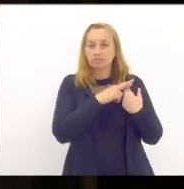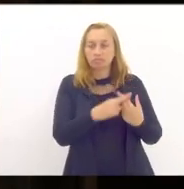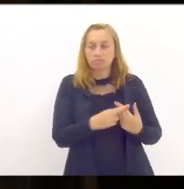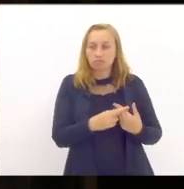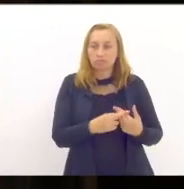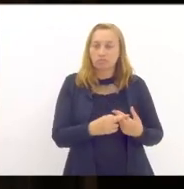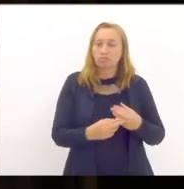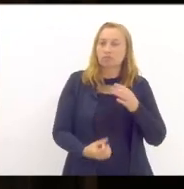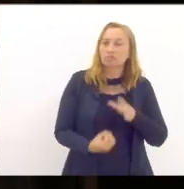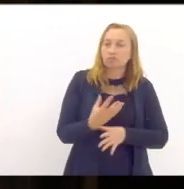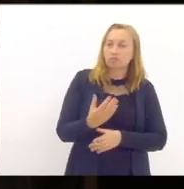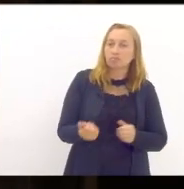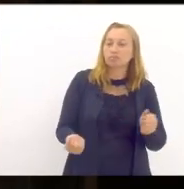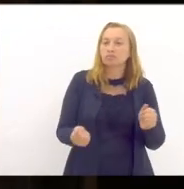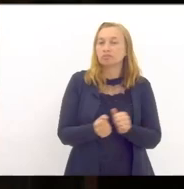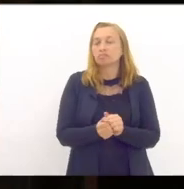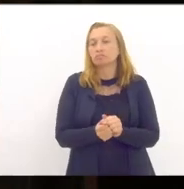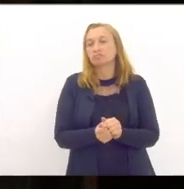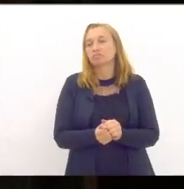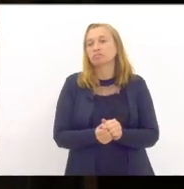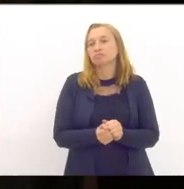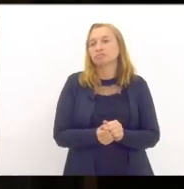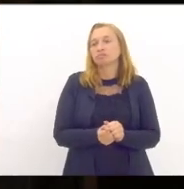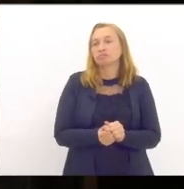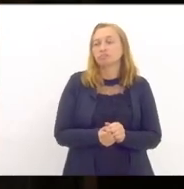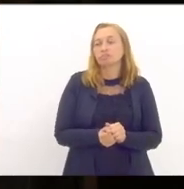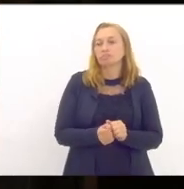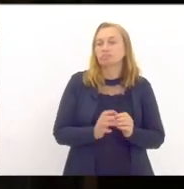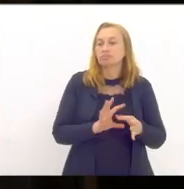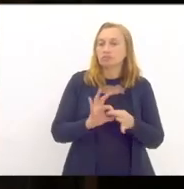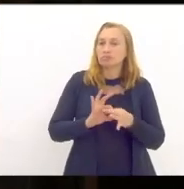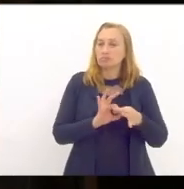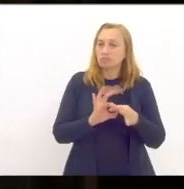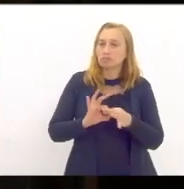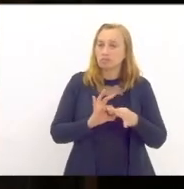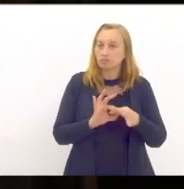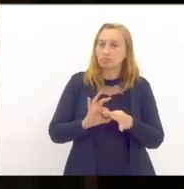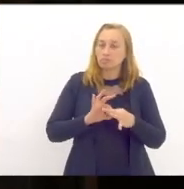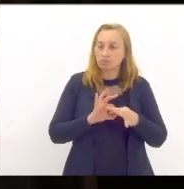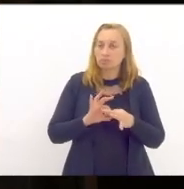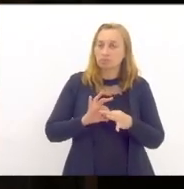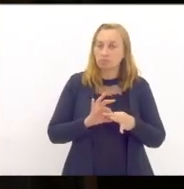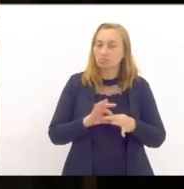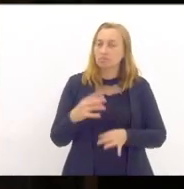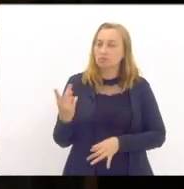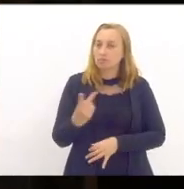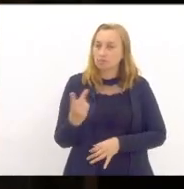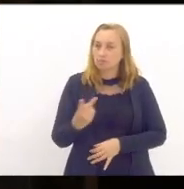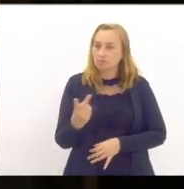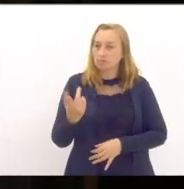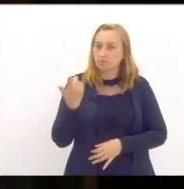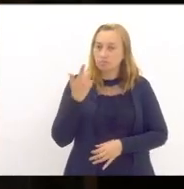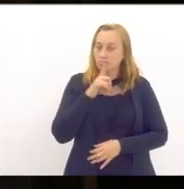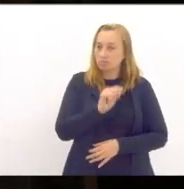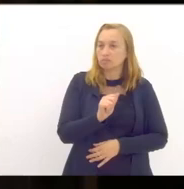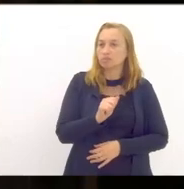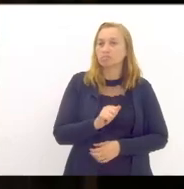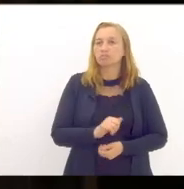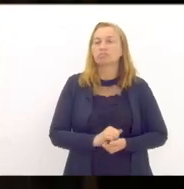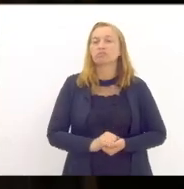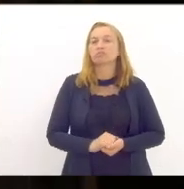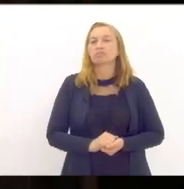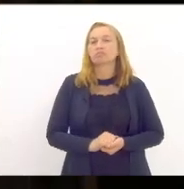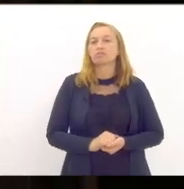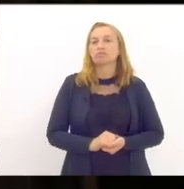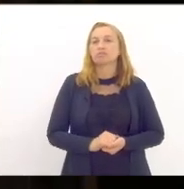vocês construíram, estão construindo, e pela união, esse amálgama que vocês conseguiram